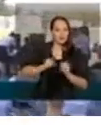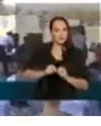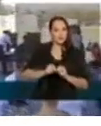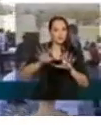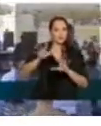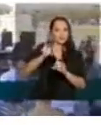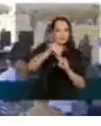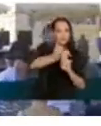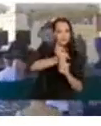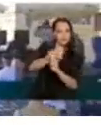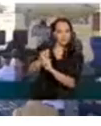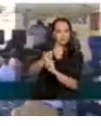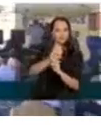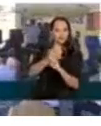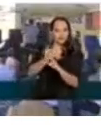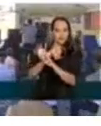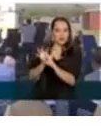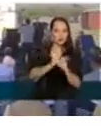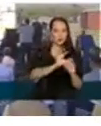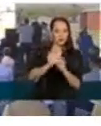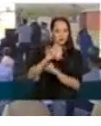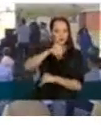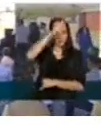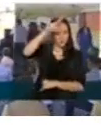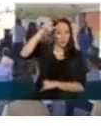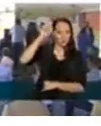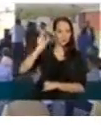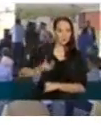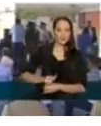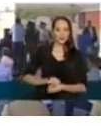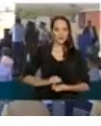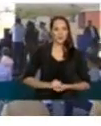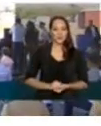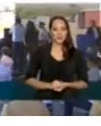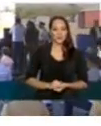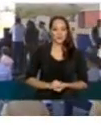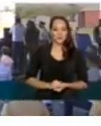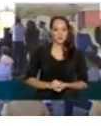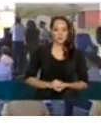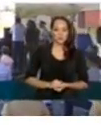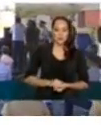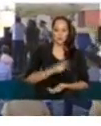Senhor presidente, à sua direita há uma tela com vários